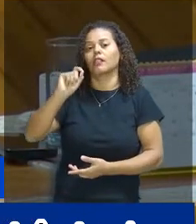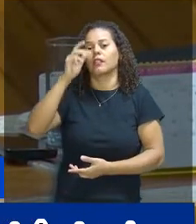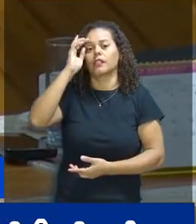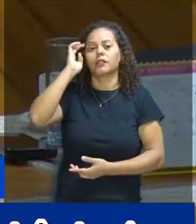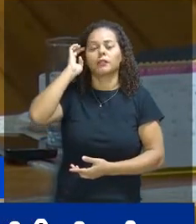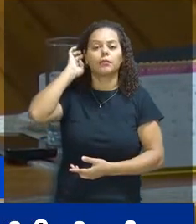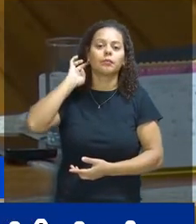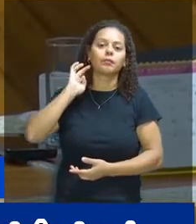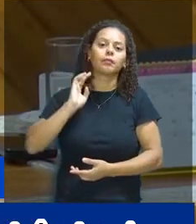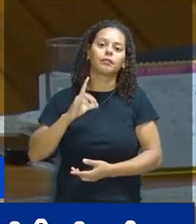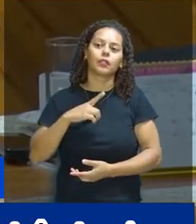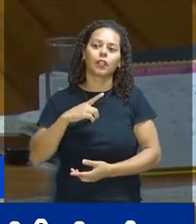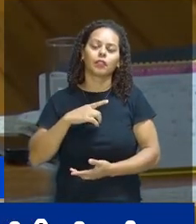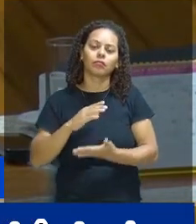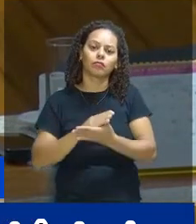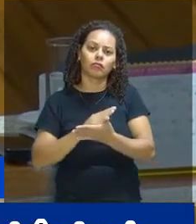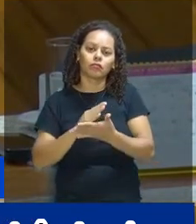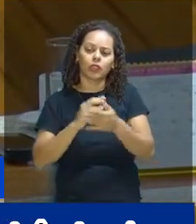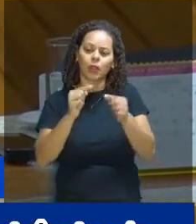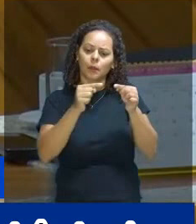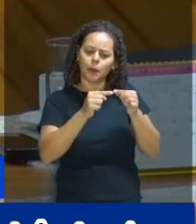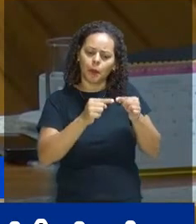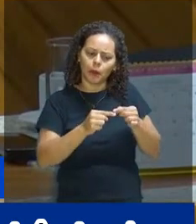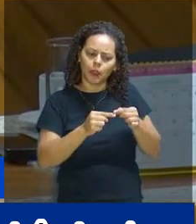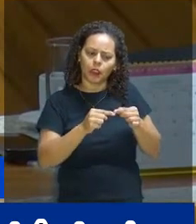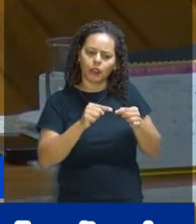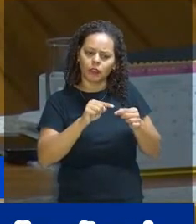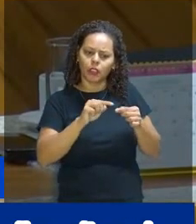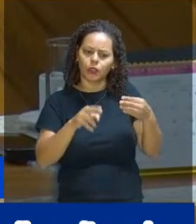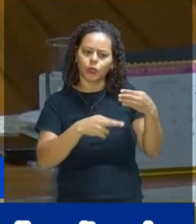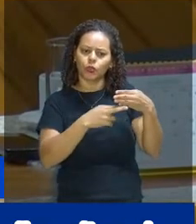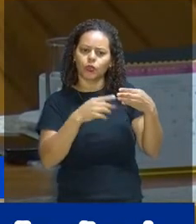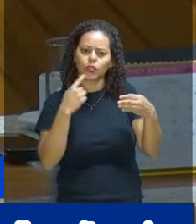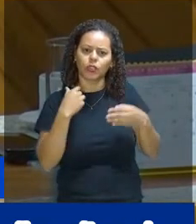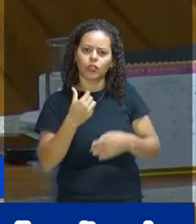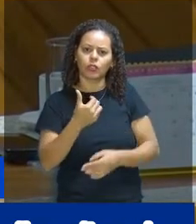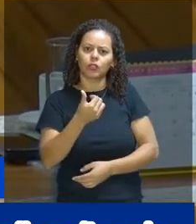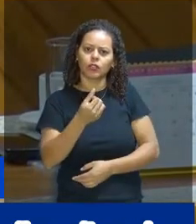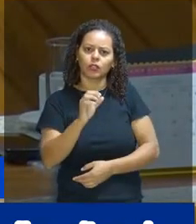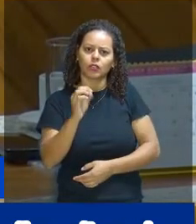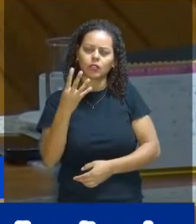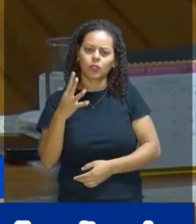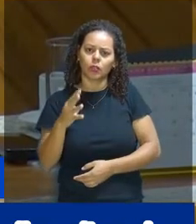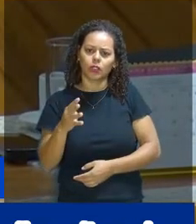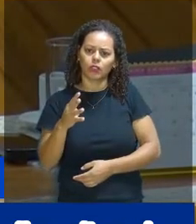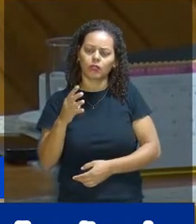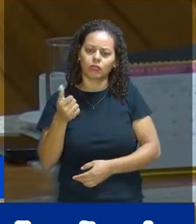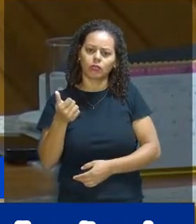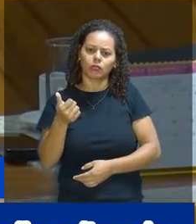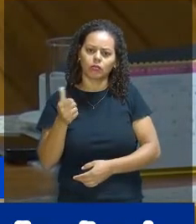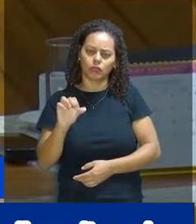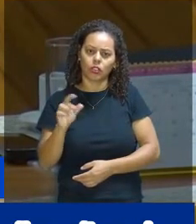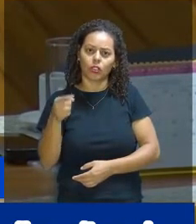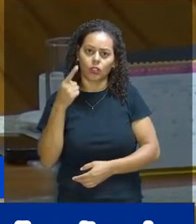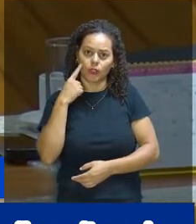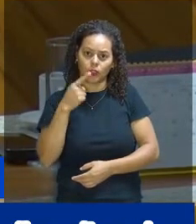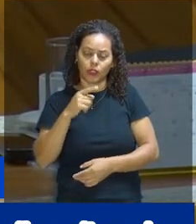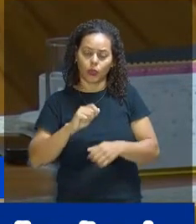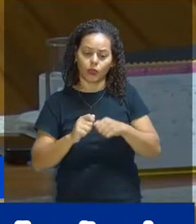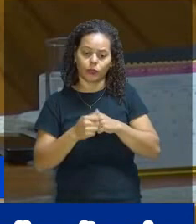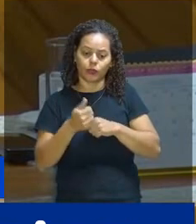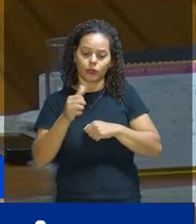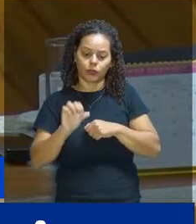cumprimento das exigências lá da Resolução 23.604/2019, porque o artigo